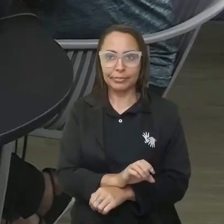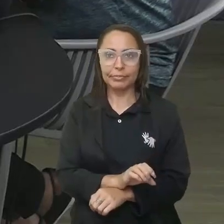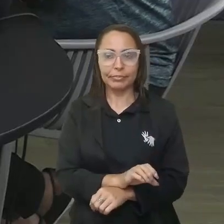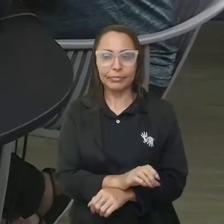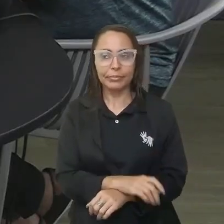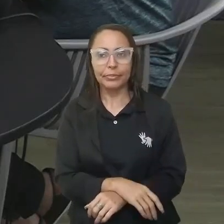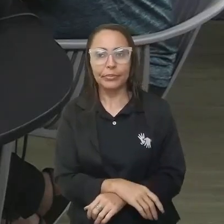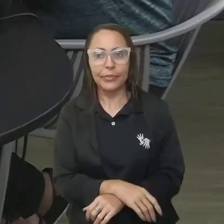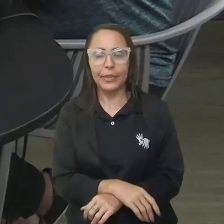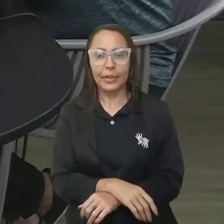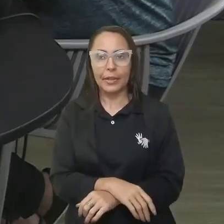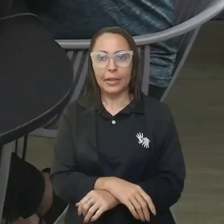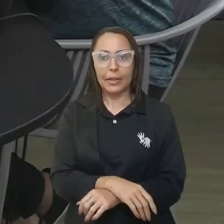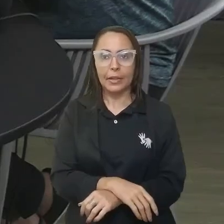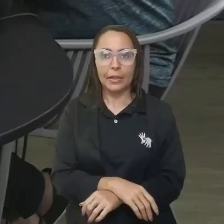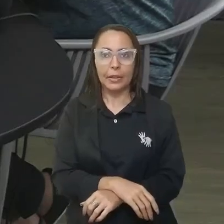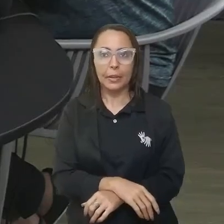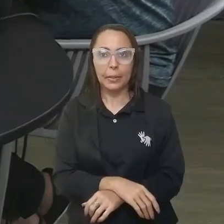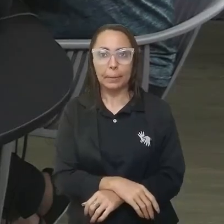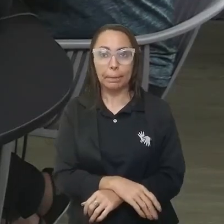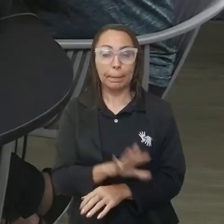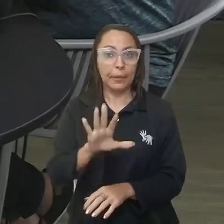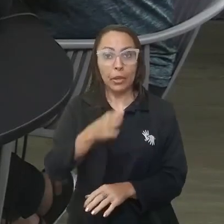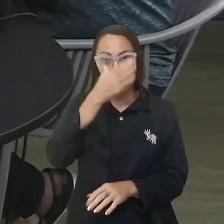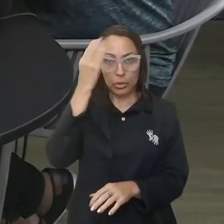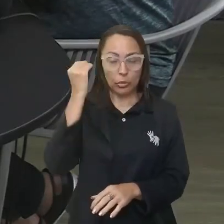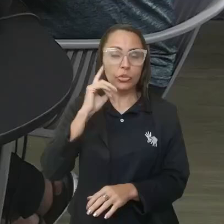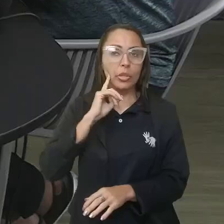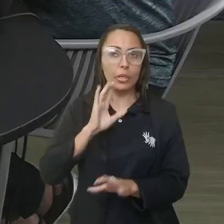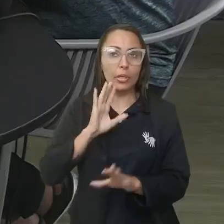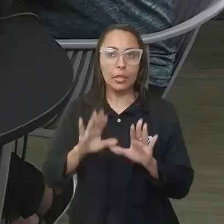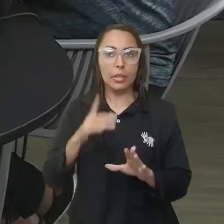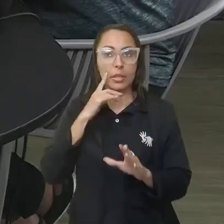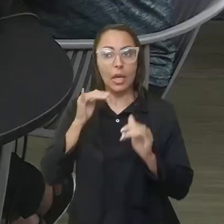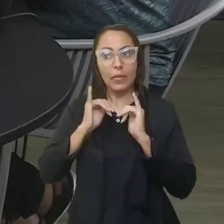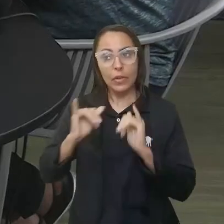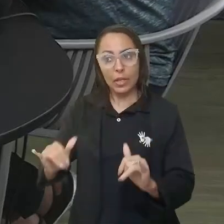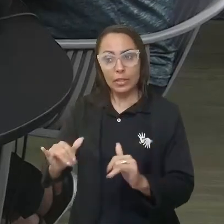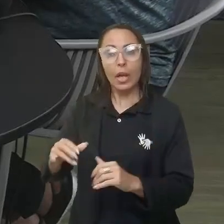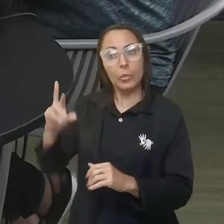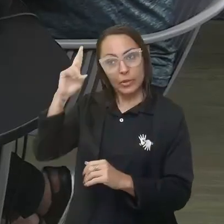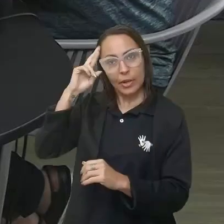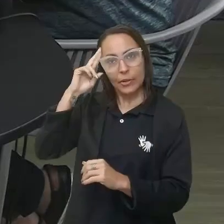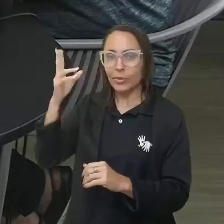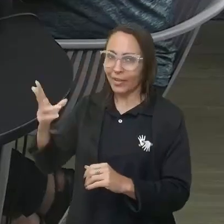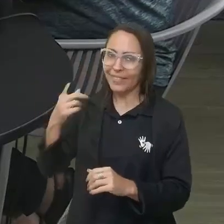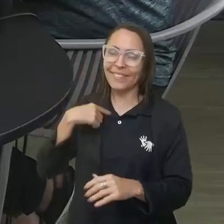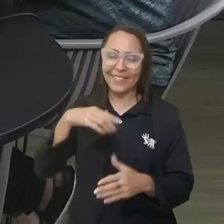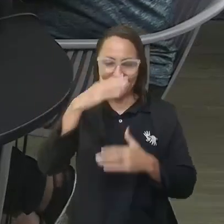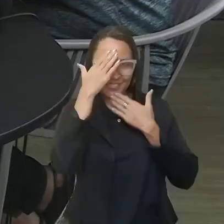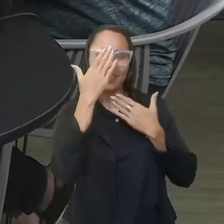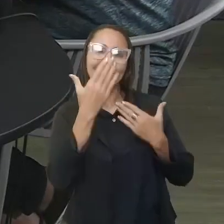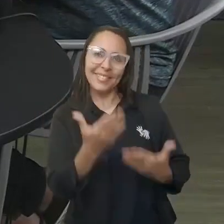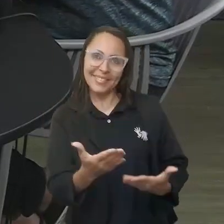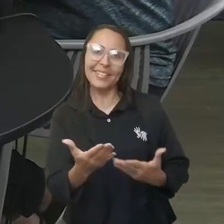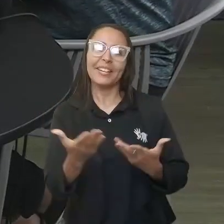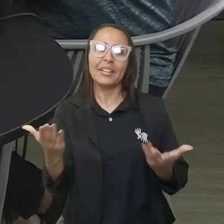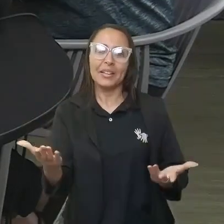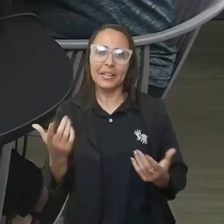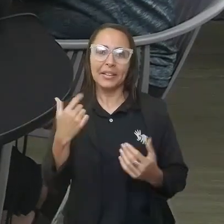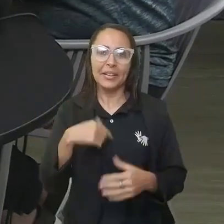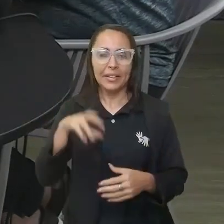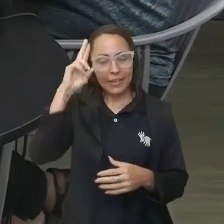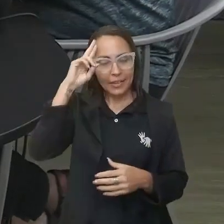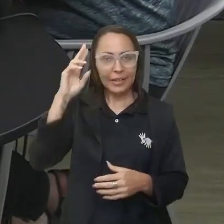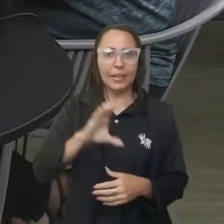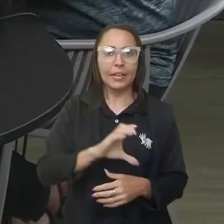disso. Venham trabalhar na UNESG. Não esqueça de mandar avisar pro seu chefe lá, Sim, agradecer. Agradecer ao chefe, né? Ao chefe